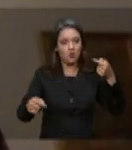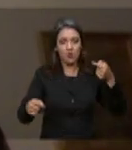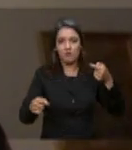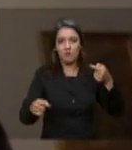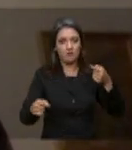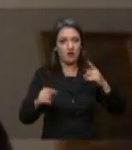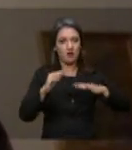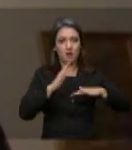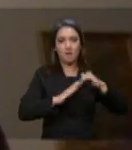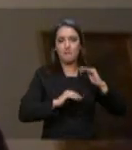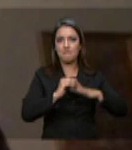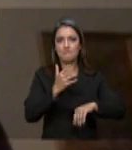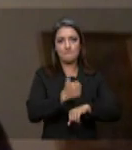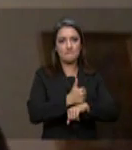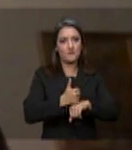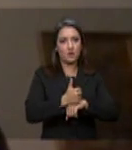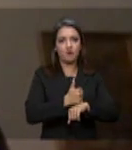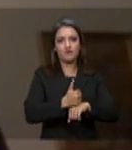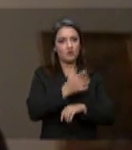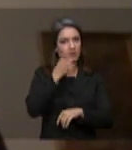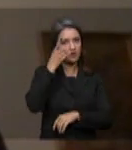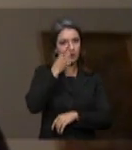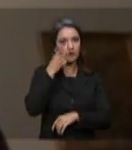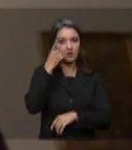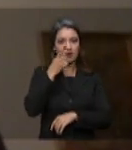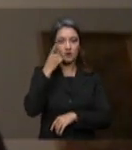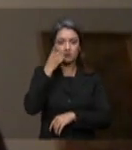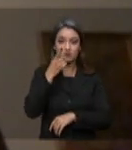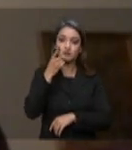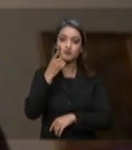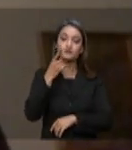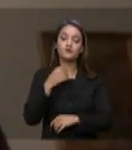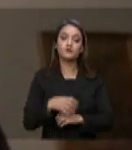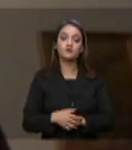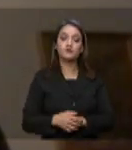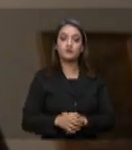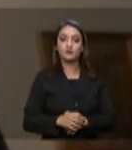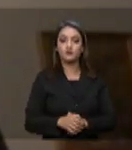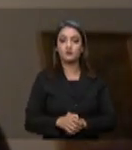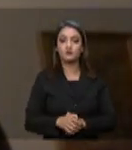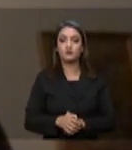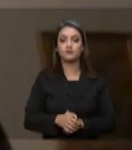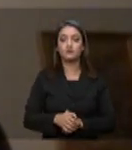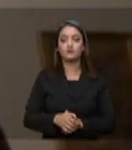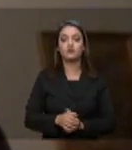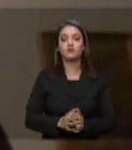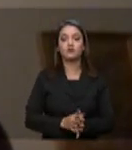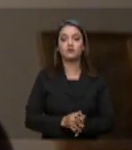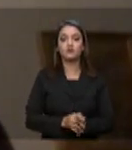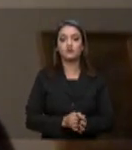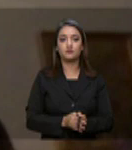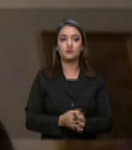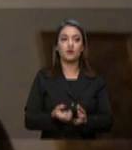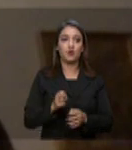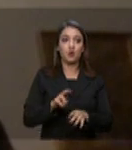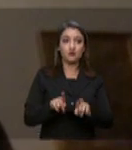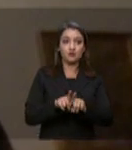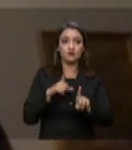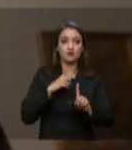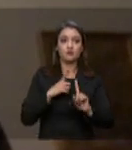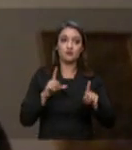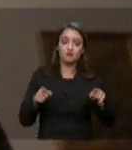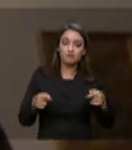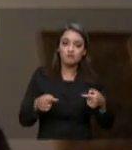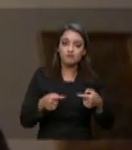ou conexão com essa atividade ou de modo mais específico que esteja relacionado